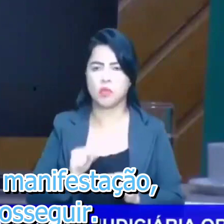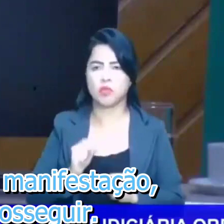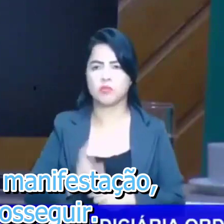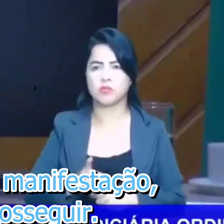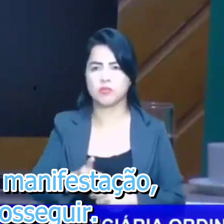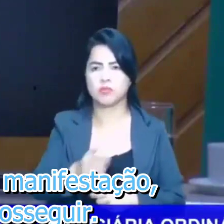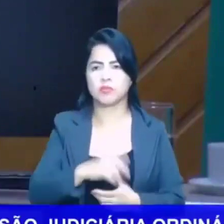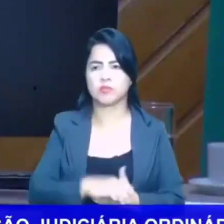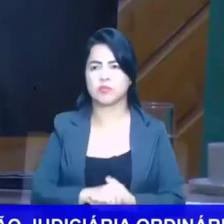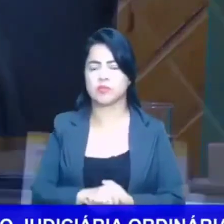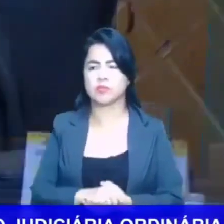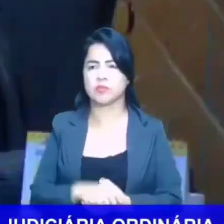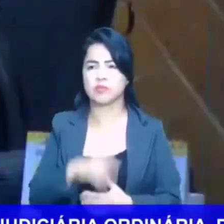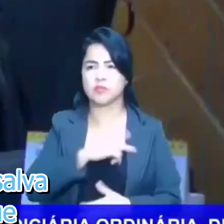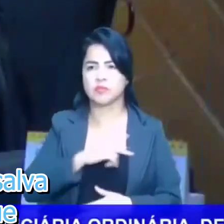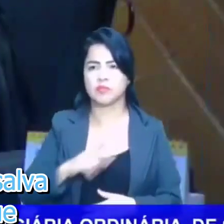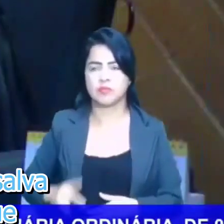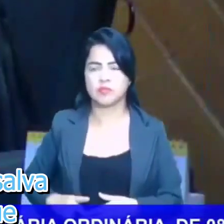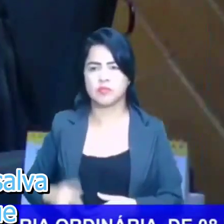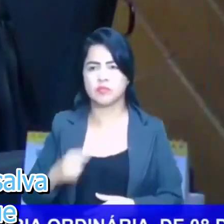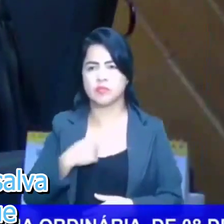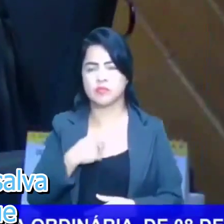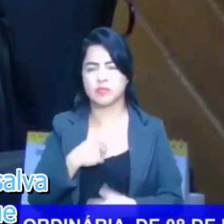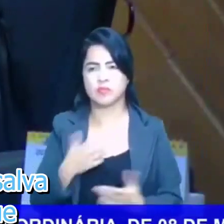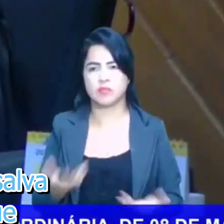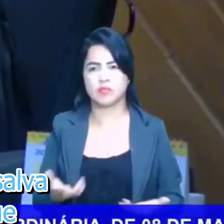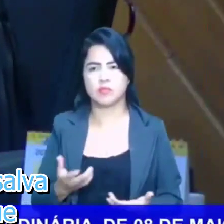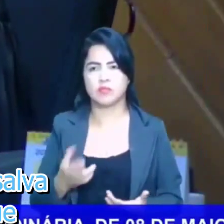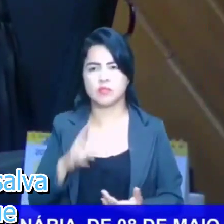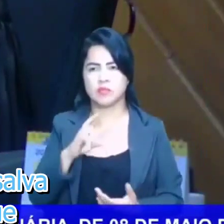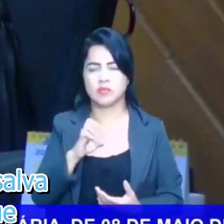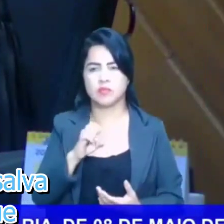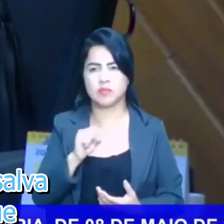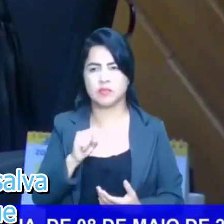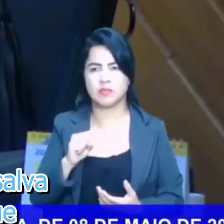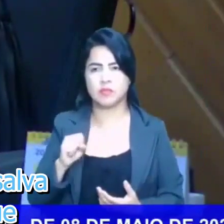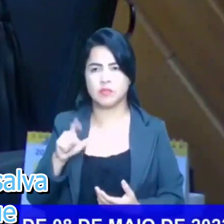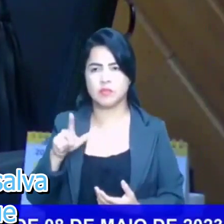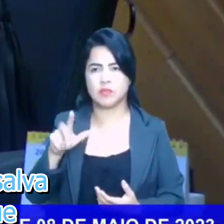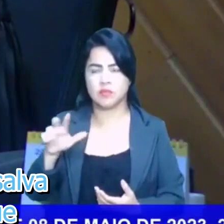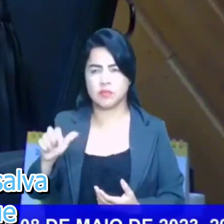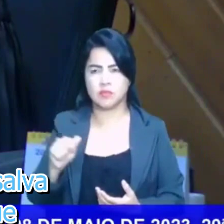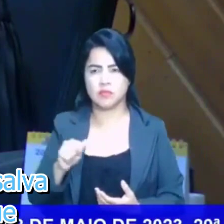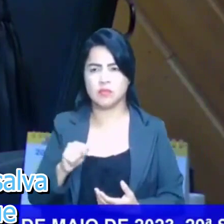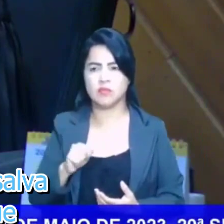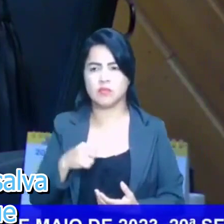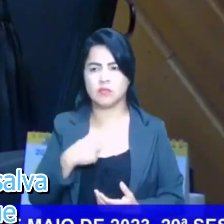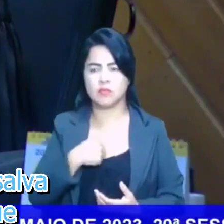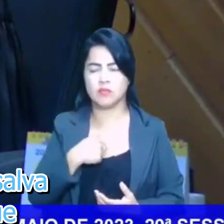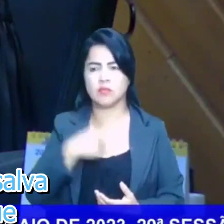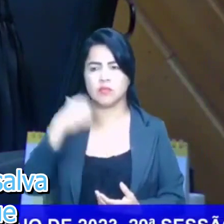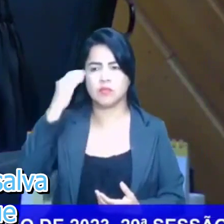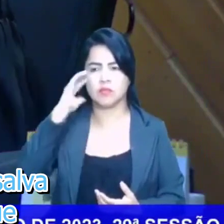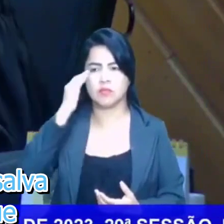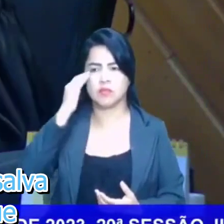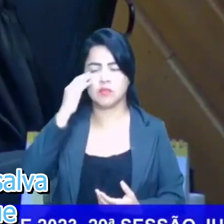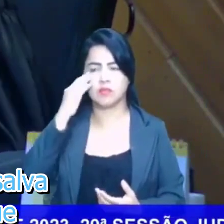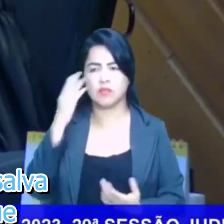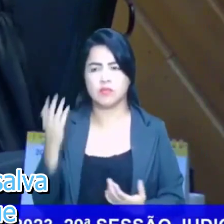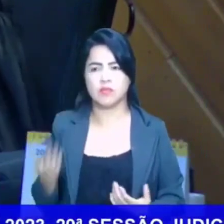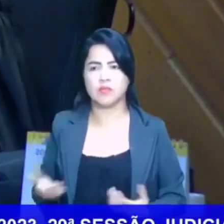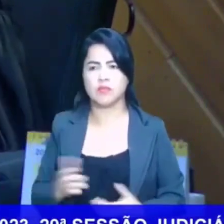prosseguir. Senhor presidente, eu também, fazendo aqui a ressalva que eu já fiz em outros julgados, né, eu entendo que